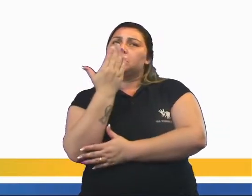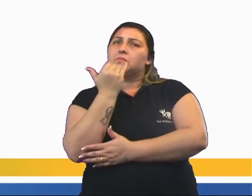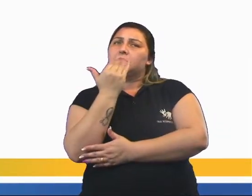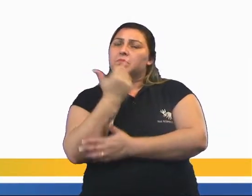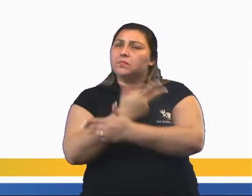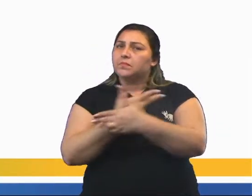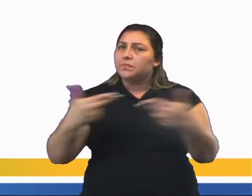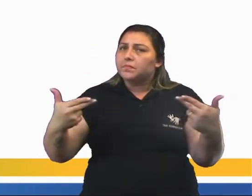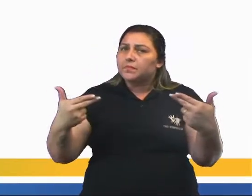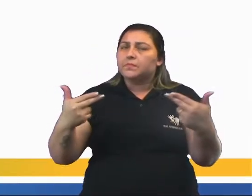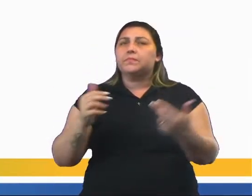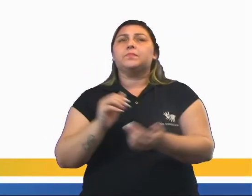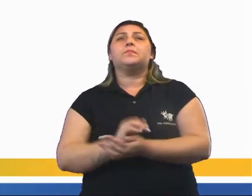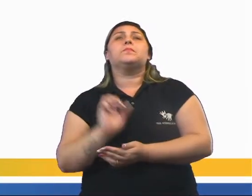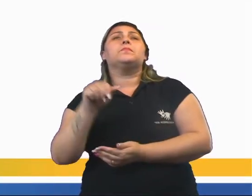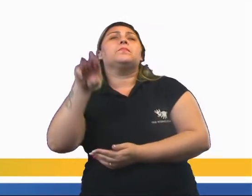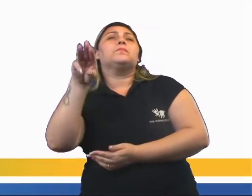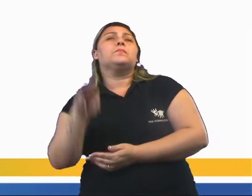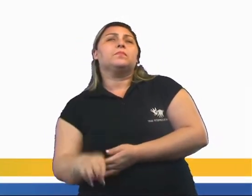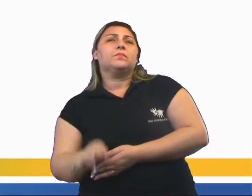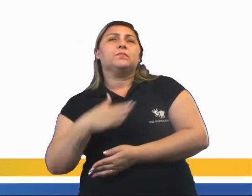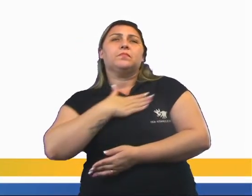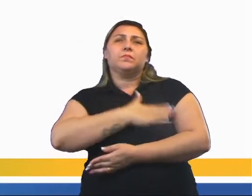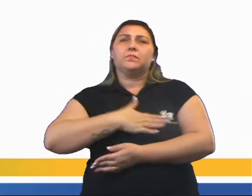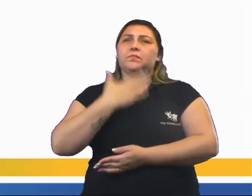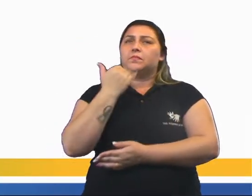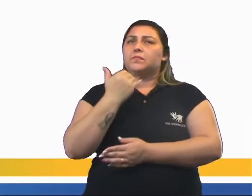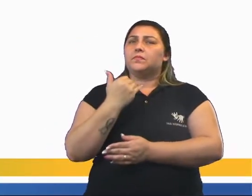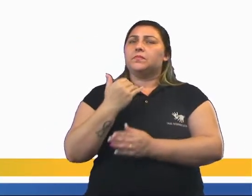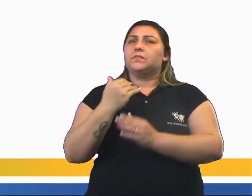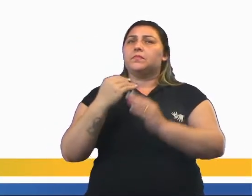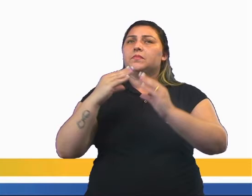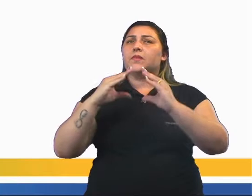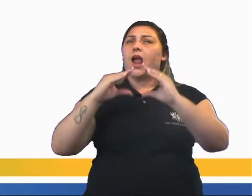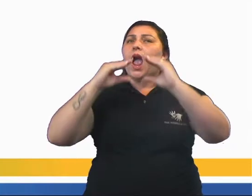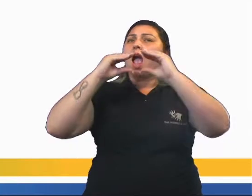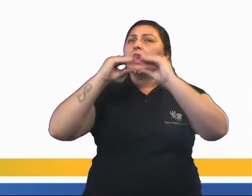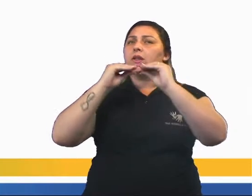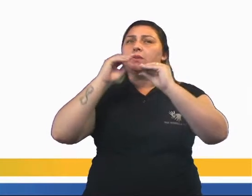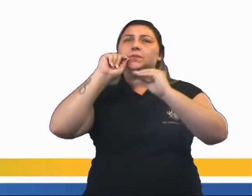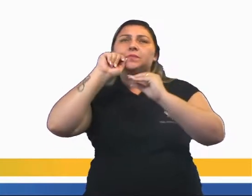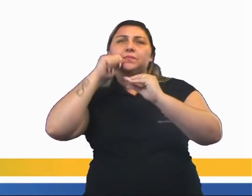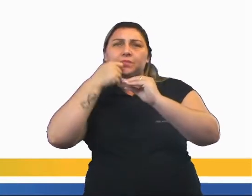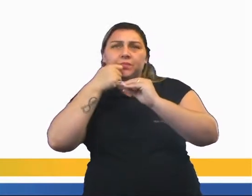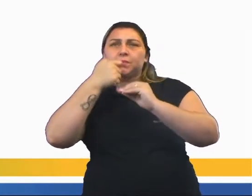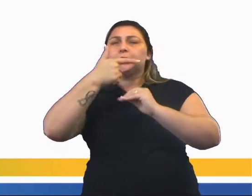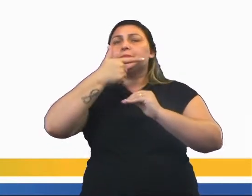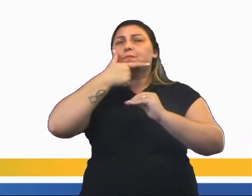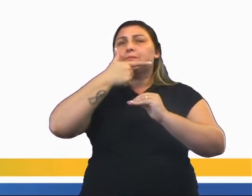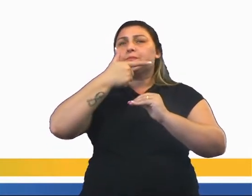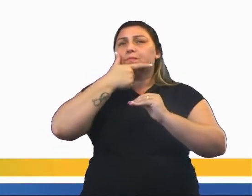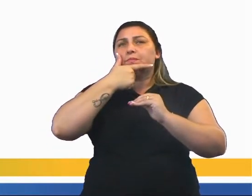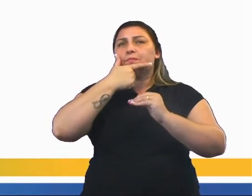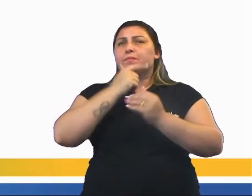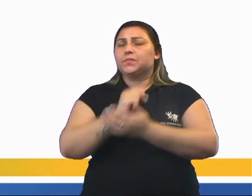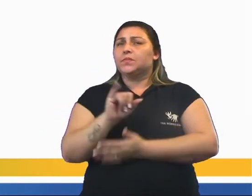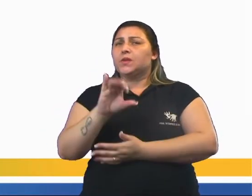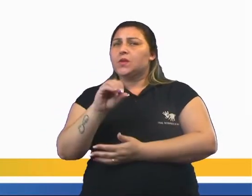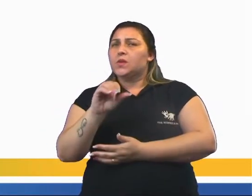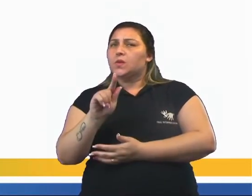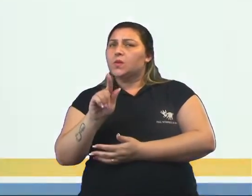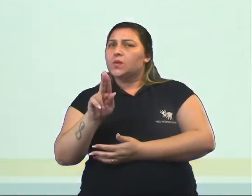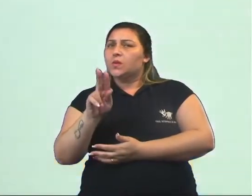alimentos? Quem aqui gosta de comer um sanduíche de pão com queijo